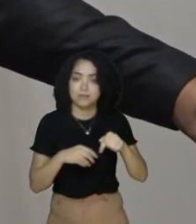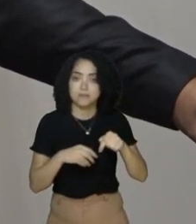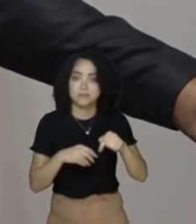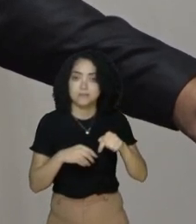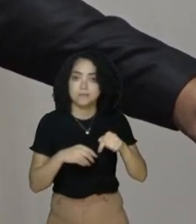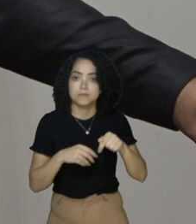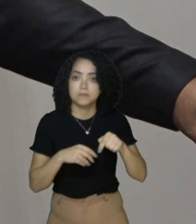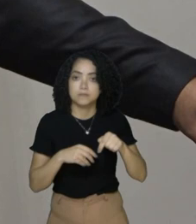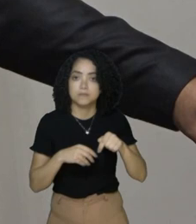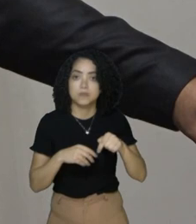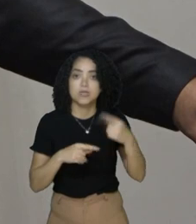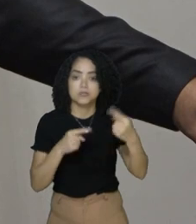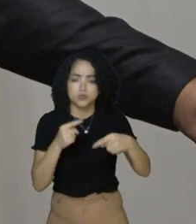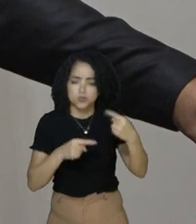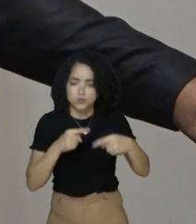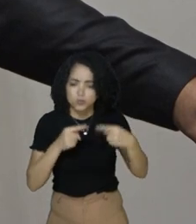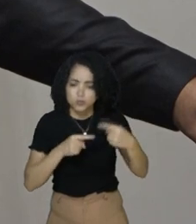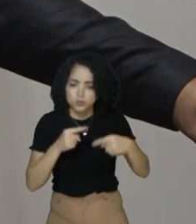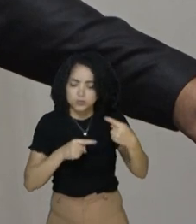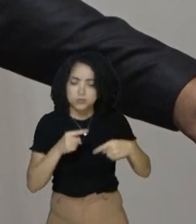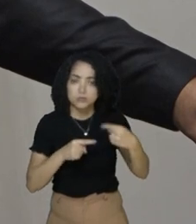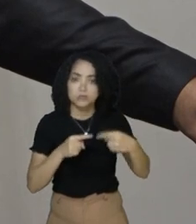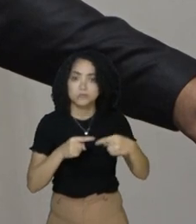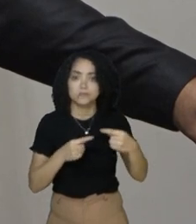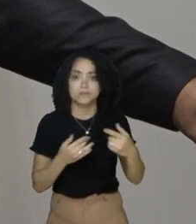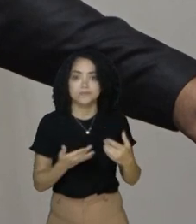Foi muito discutido aqui.